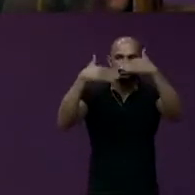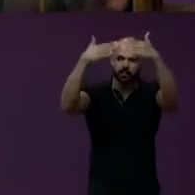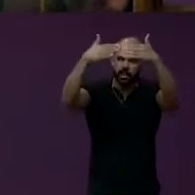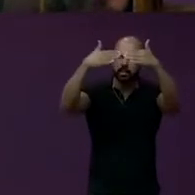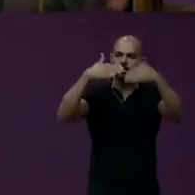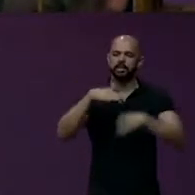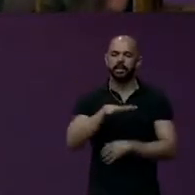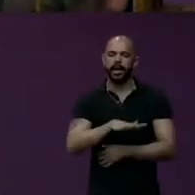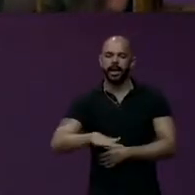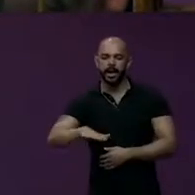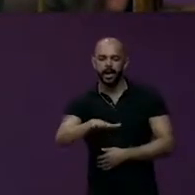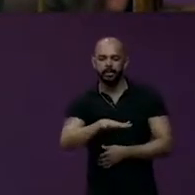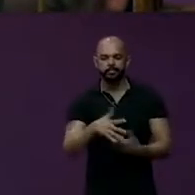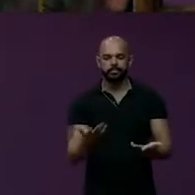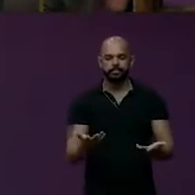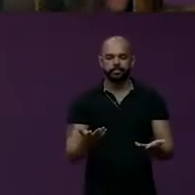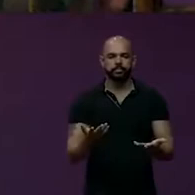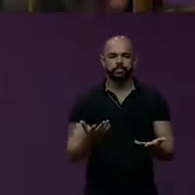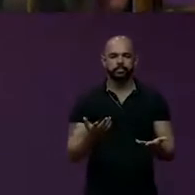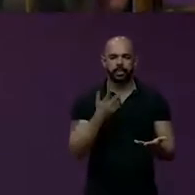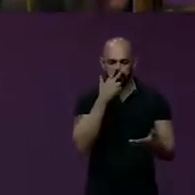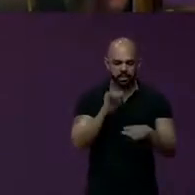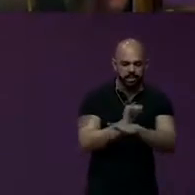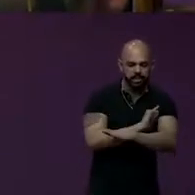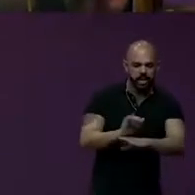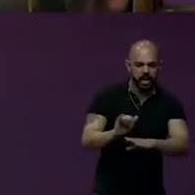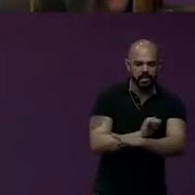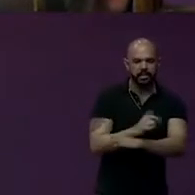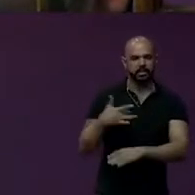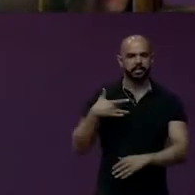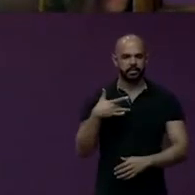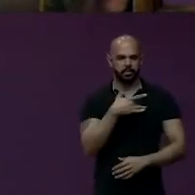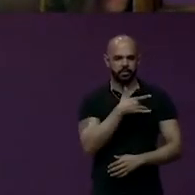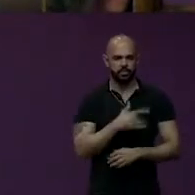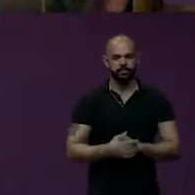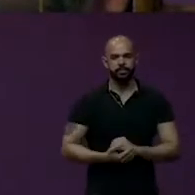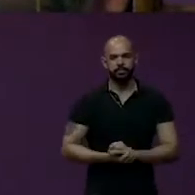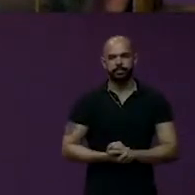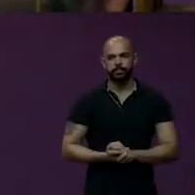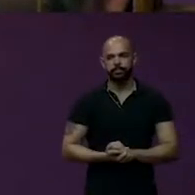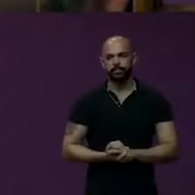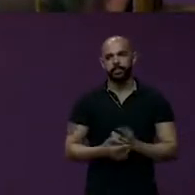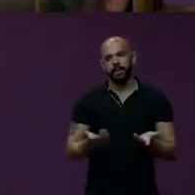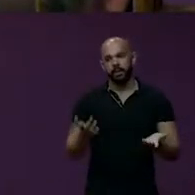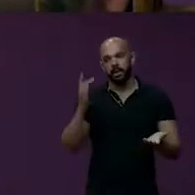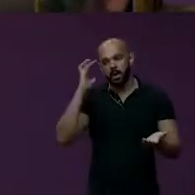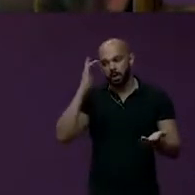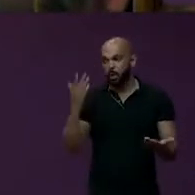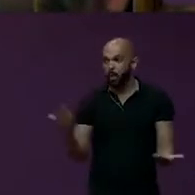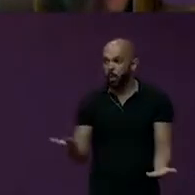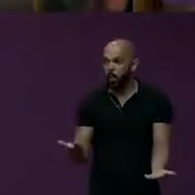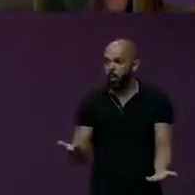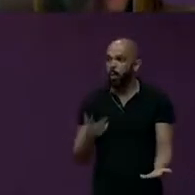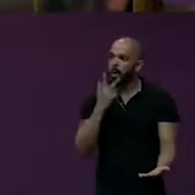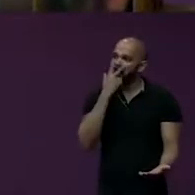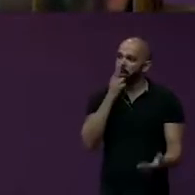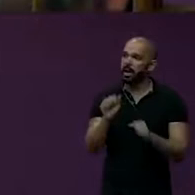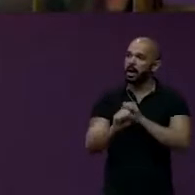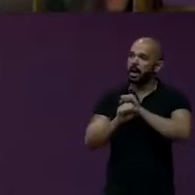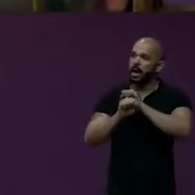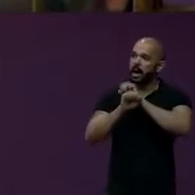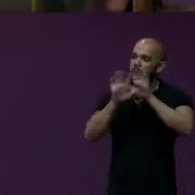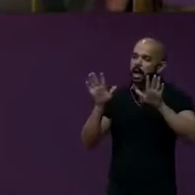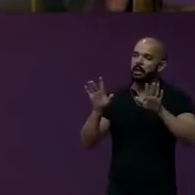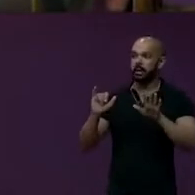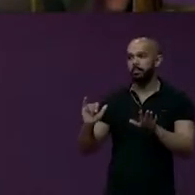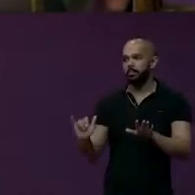né, em áreas tão estratégicas como a saúde. Né, eu acho que a gente, hoje eu vejo isso muito